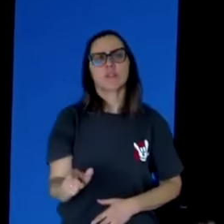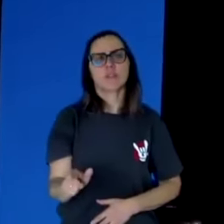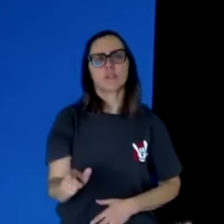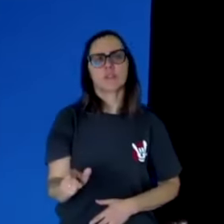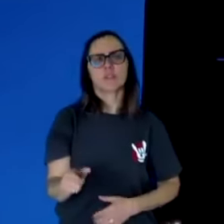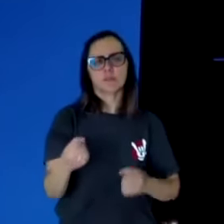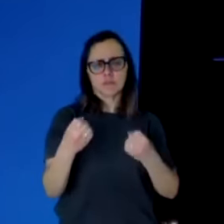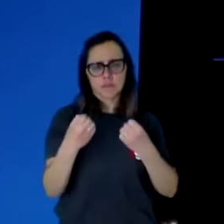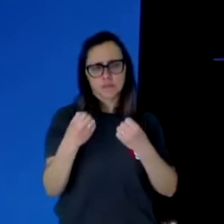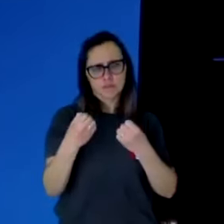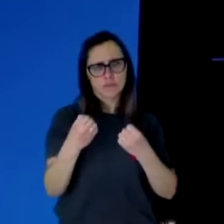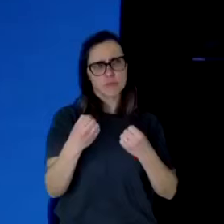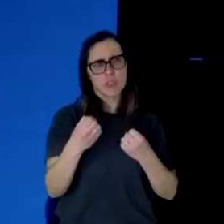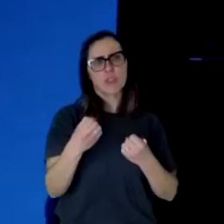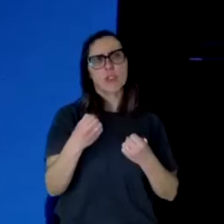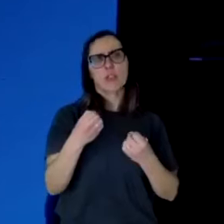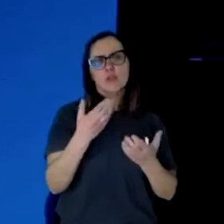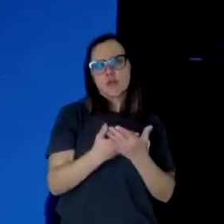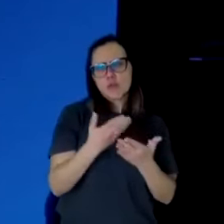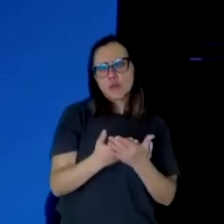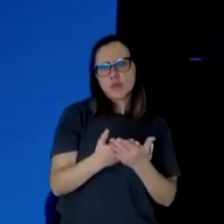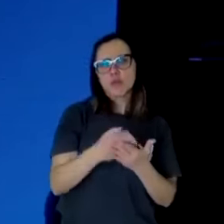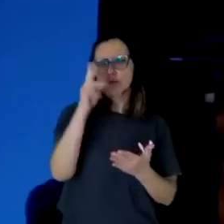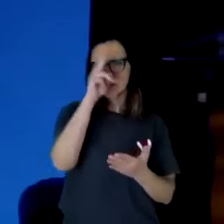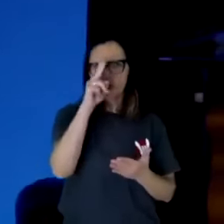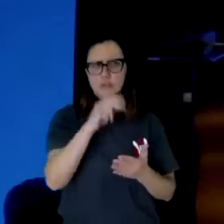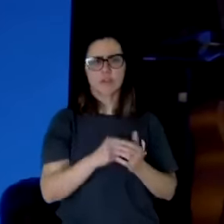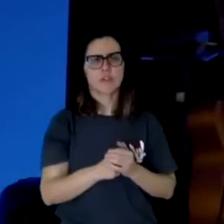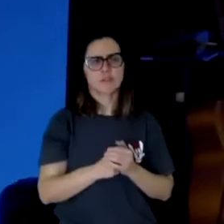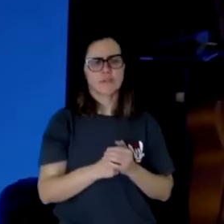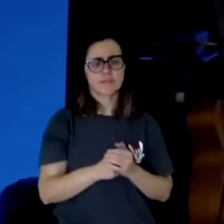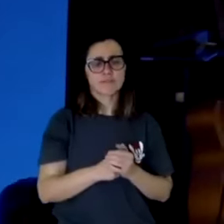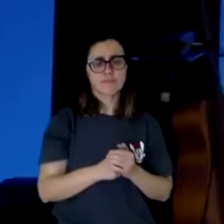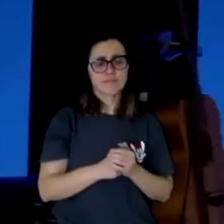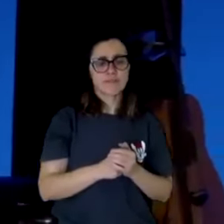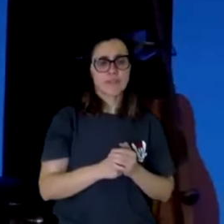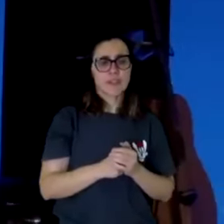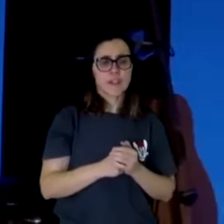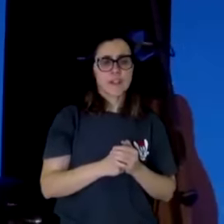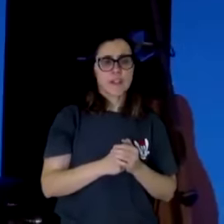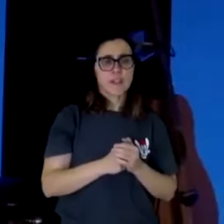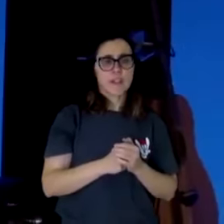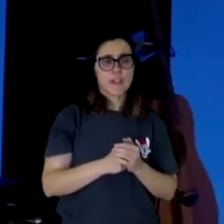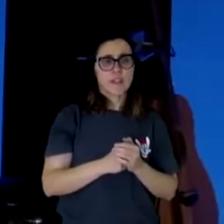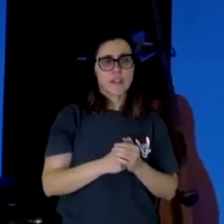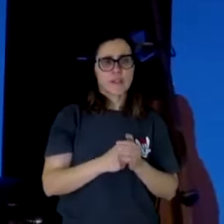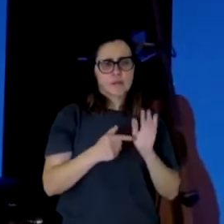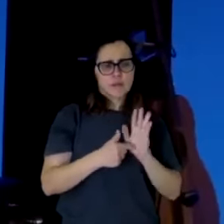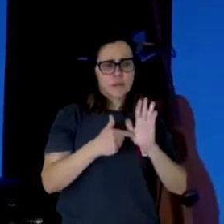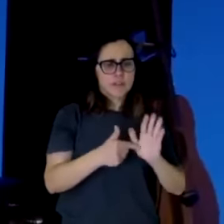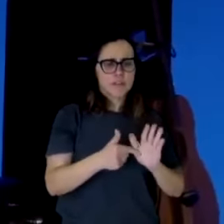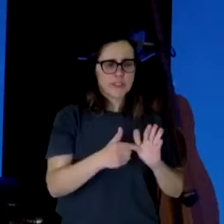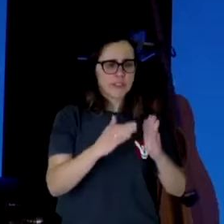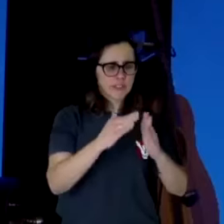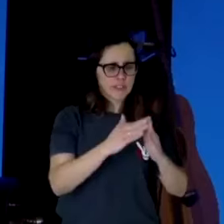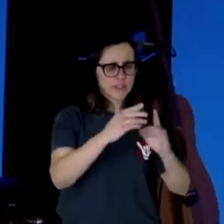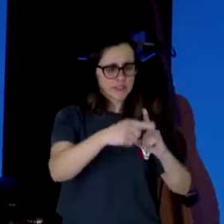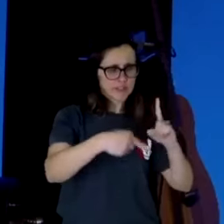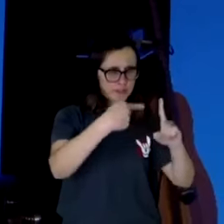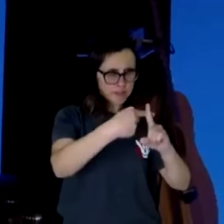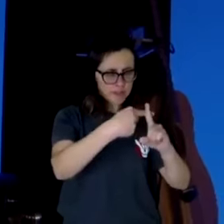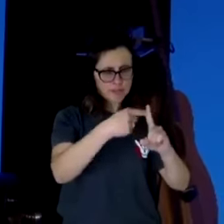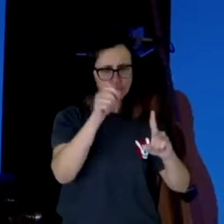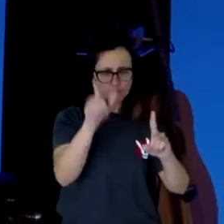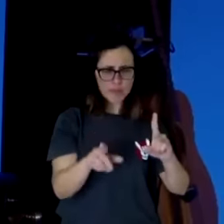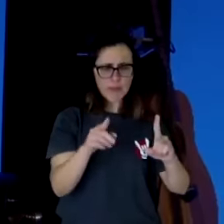época por causa de quem do Espírito Santo eu sei que você não é capaz você sabe que